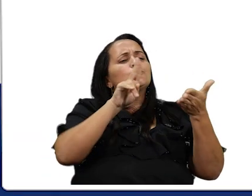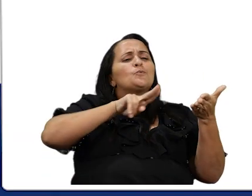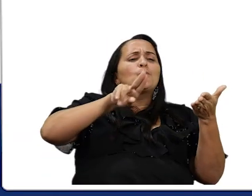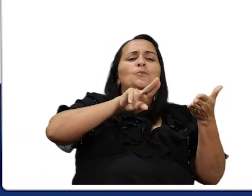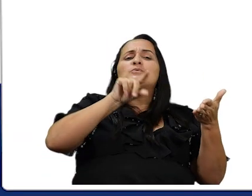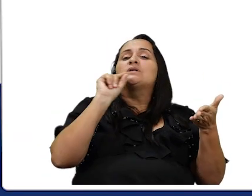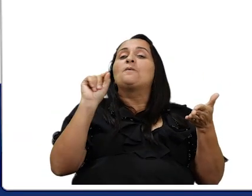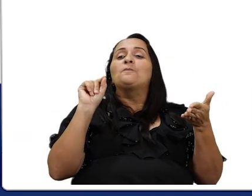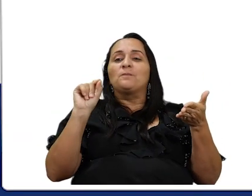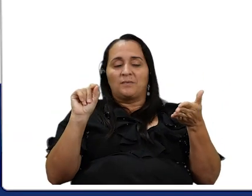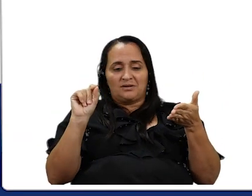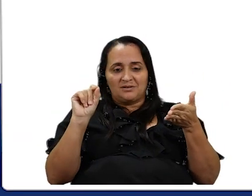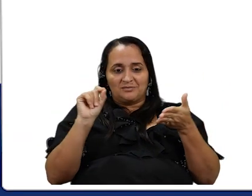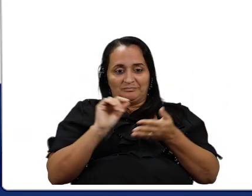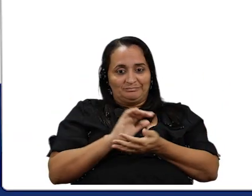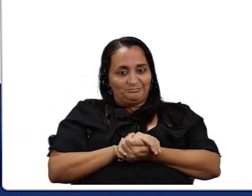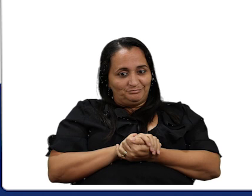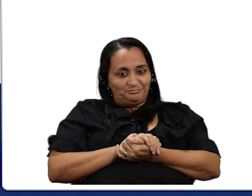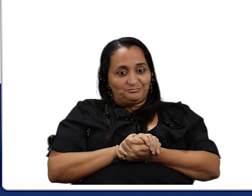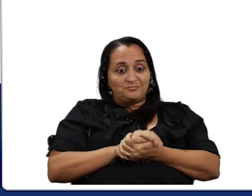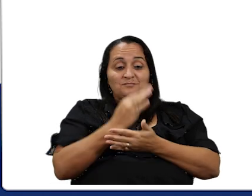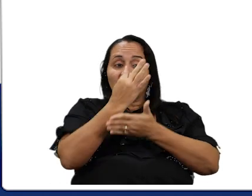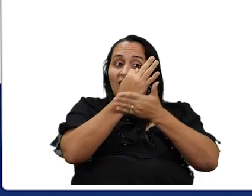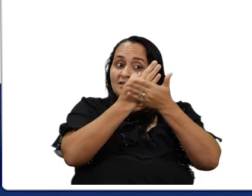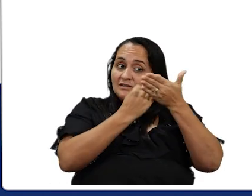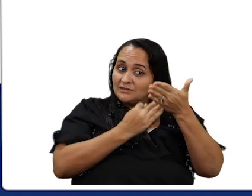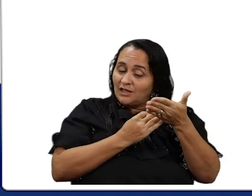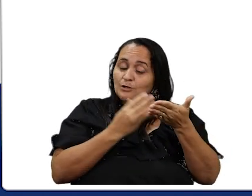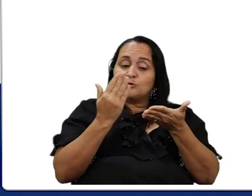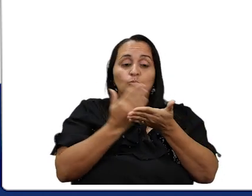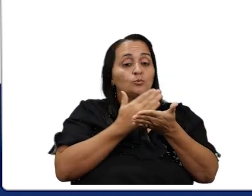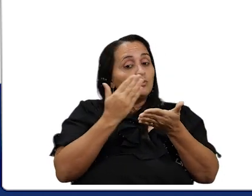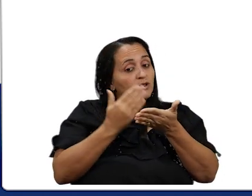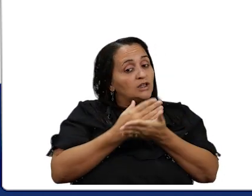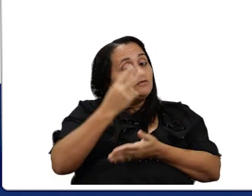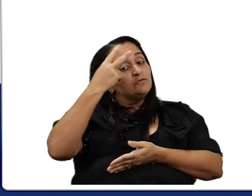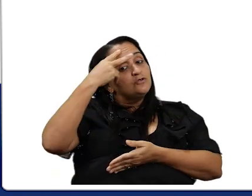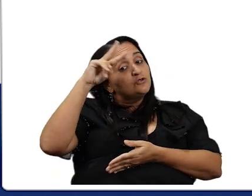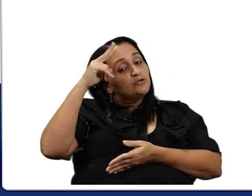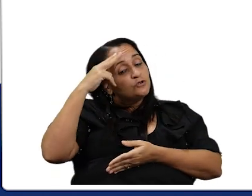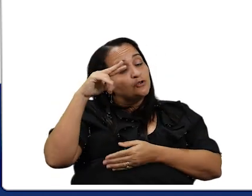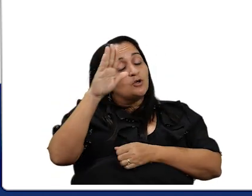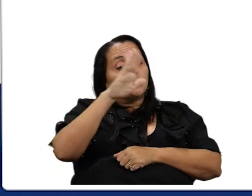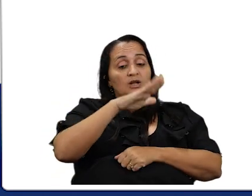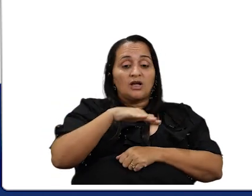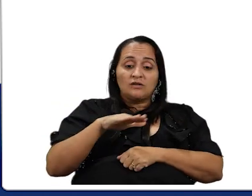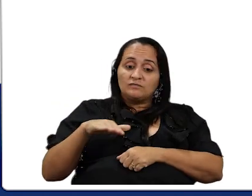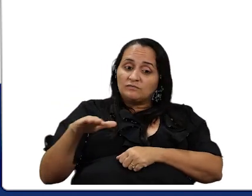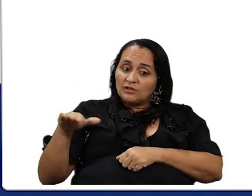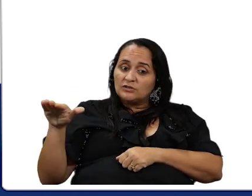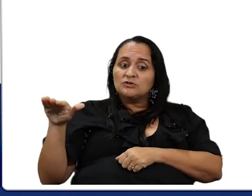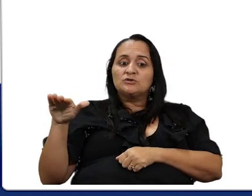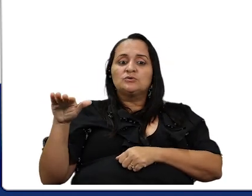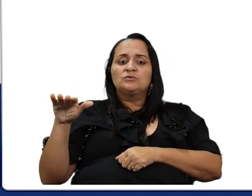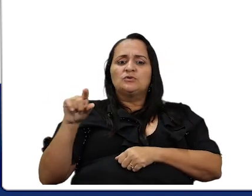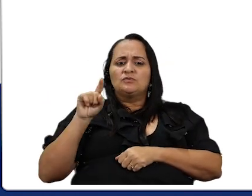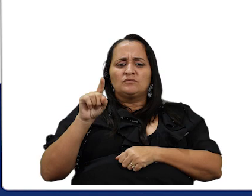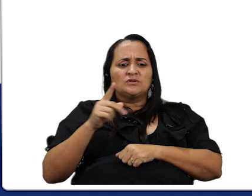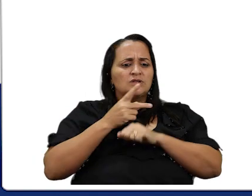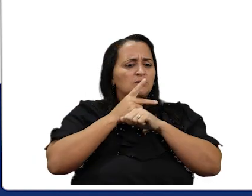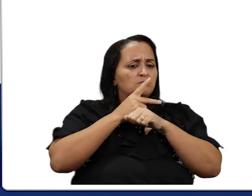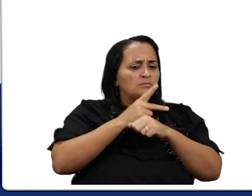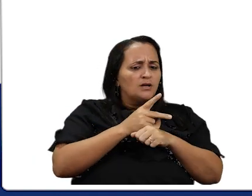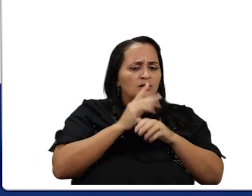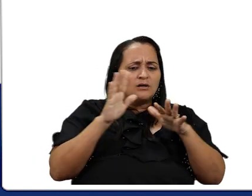texto? Ora, esse texto está num livro de história infantil. E quando você pega um livro de história infantil, qual